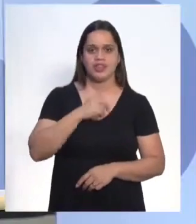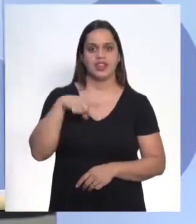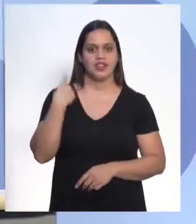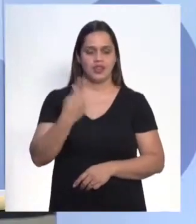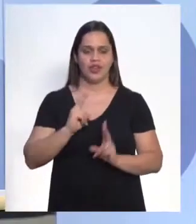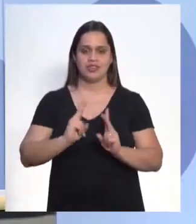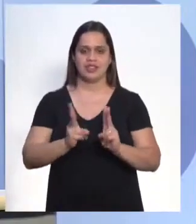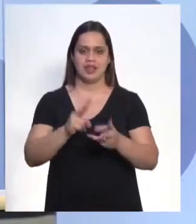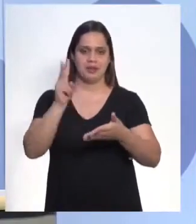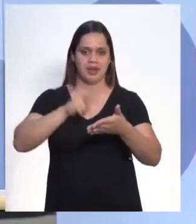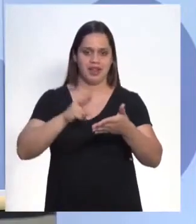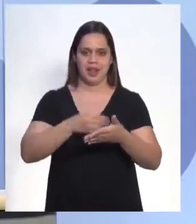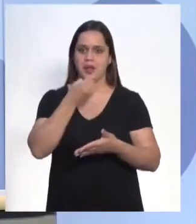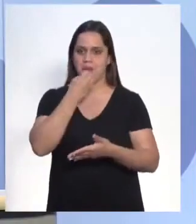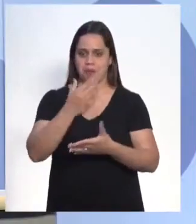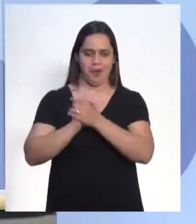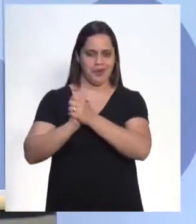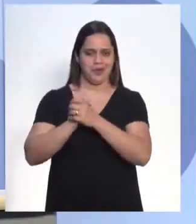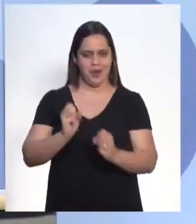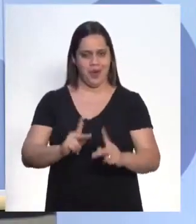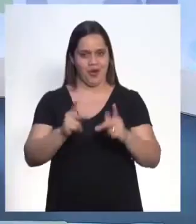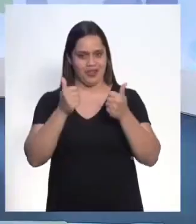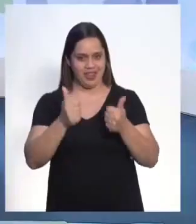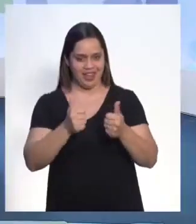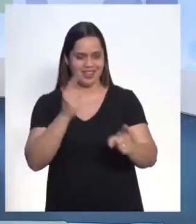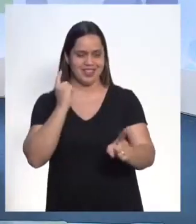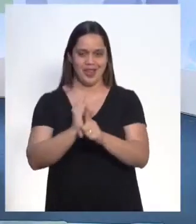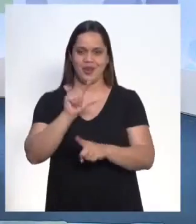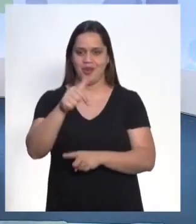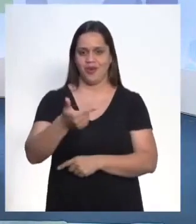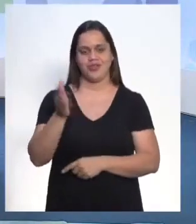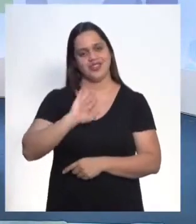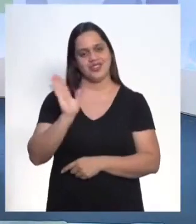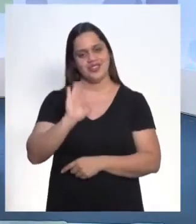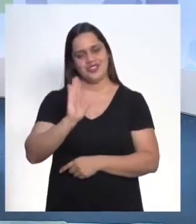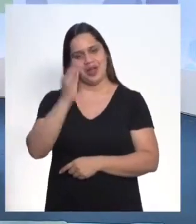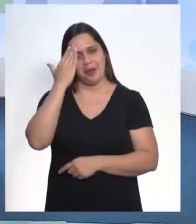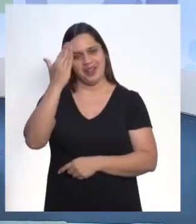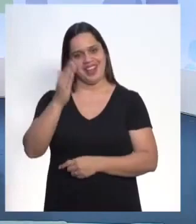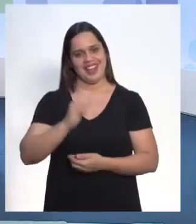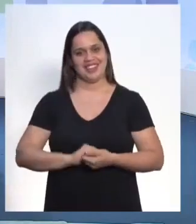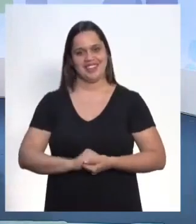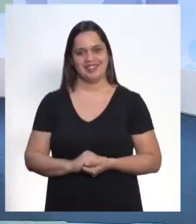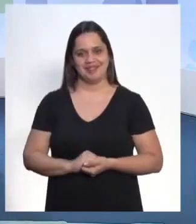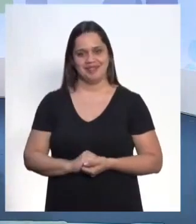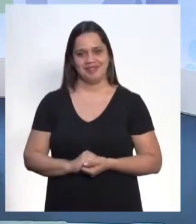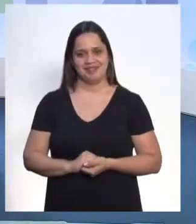gente sempre gosta de um bom elogio, ok? Até uma próxima aula, pessoal. Tchau, tchau. Tchau.